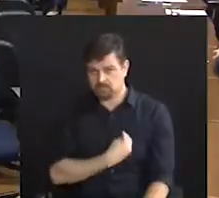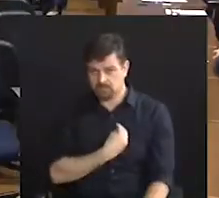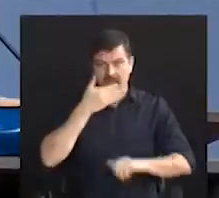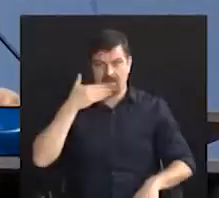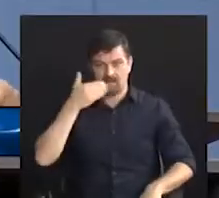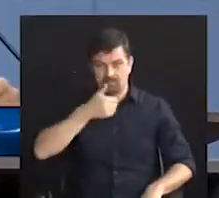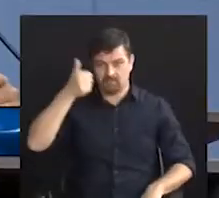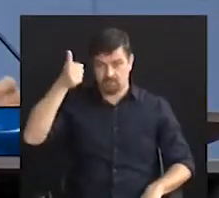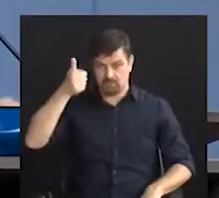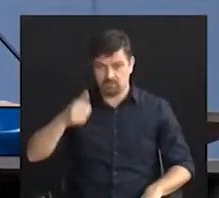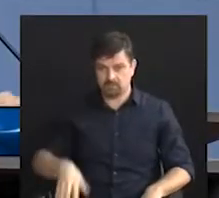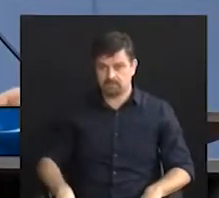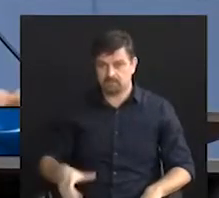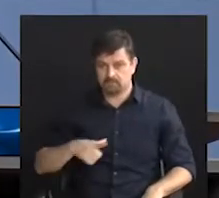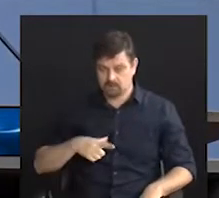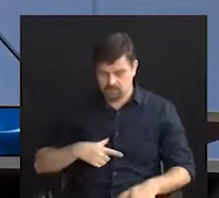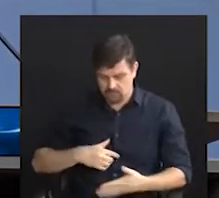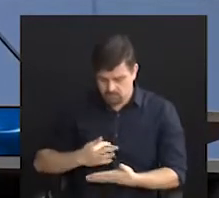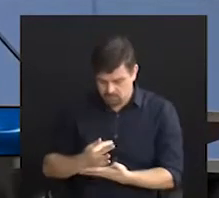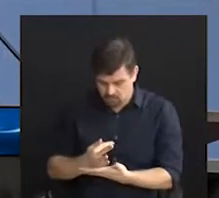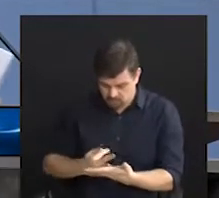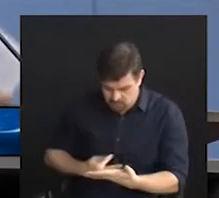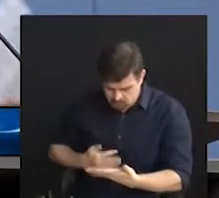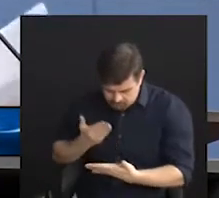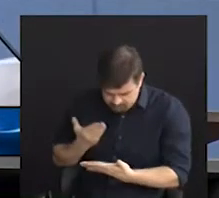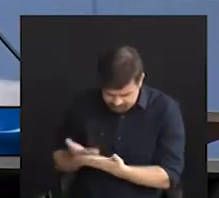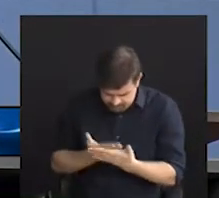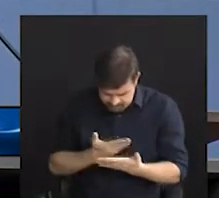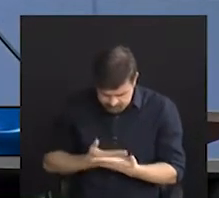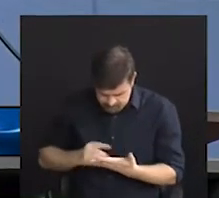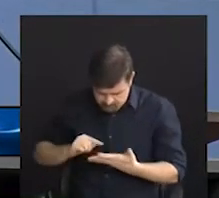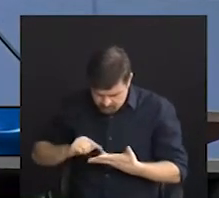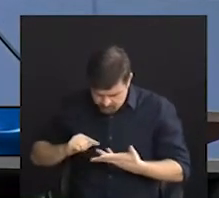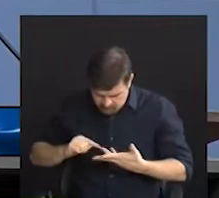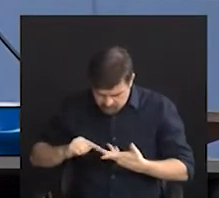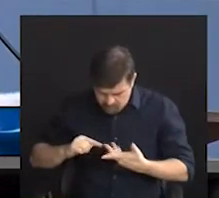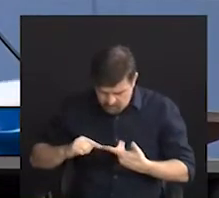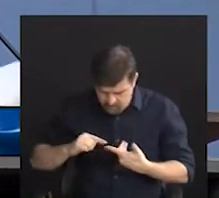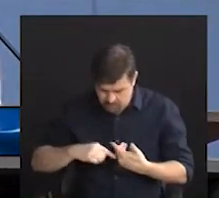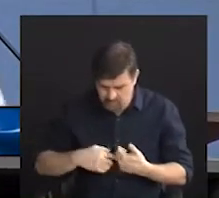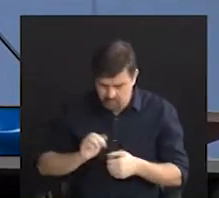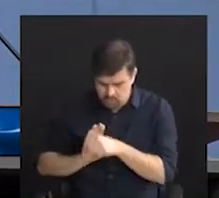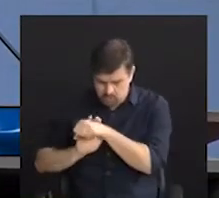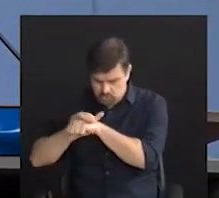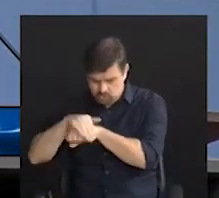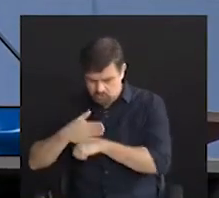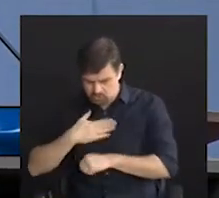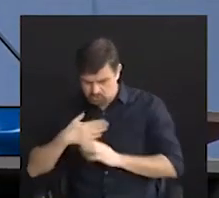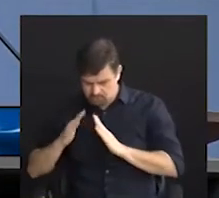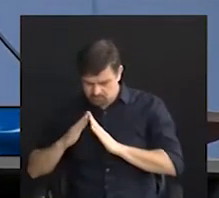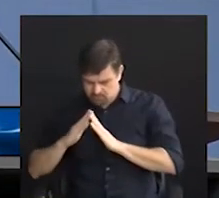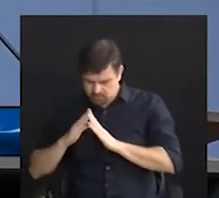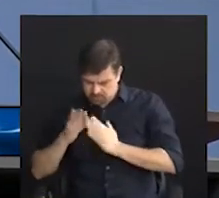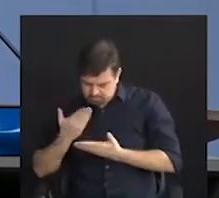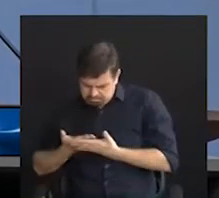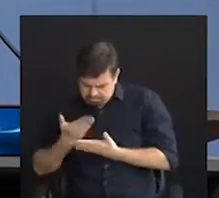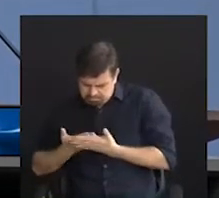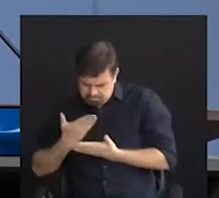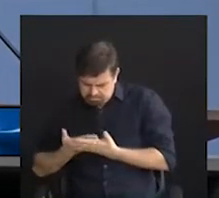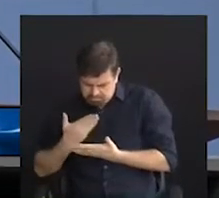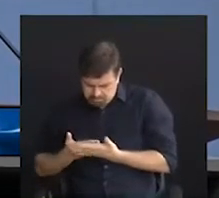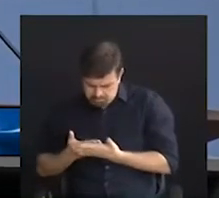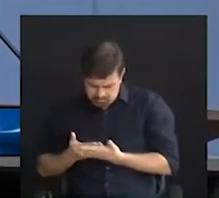momento. Peguei esse conjunto de emendas, estudei detalhadamente à noite em casa e